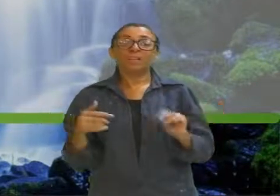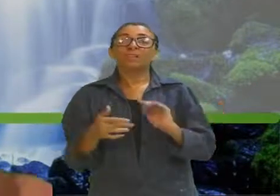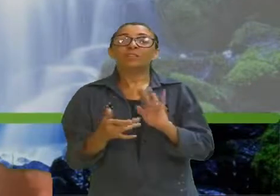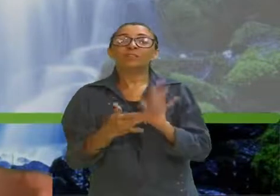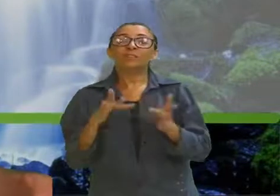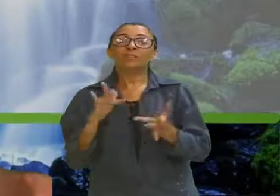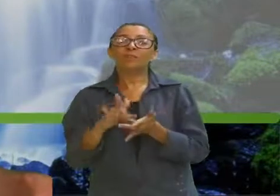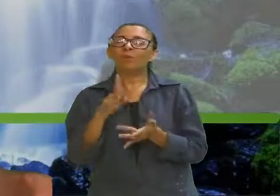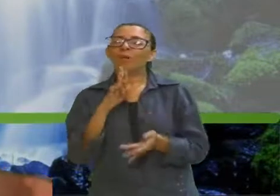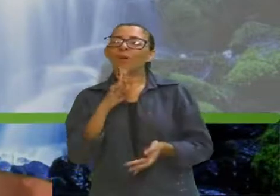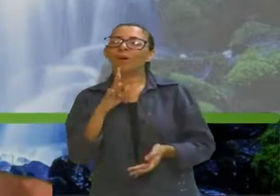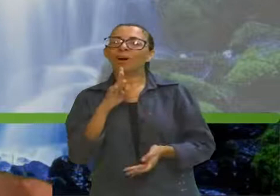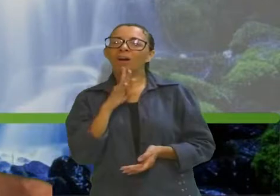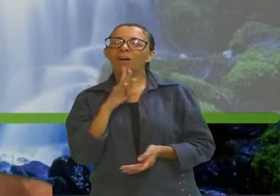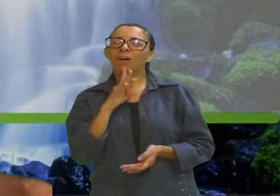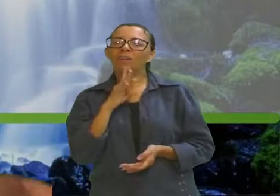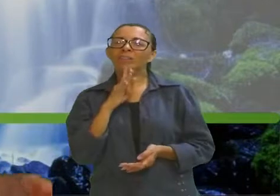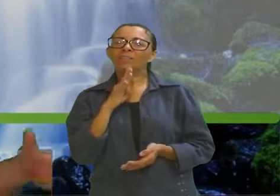essa frase.